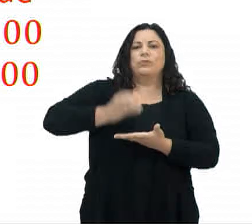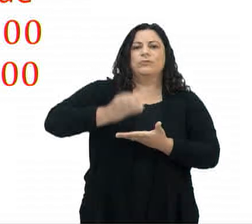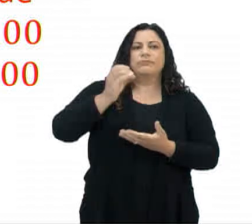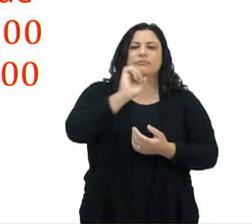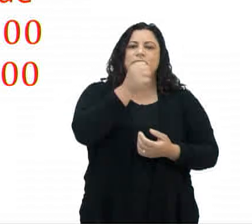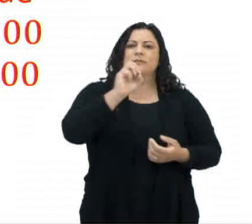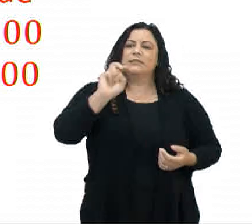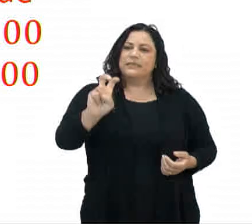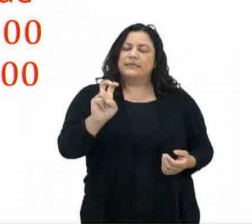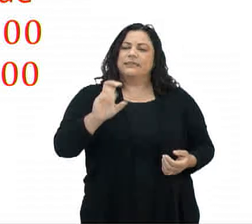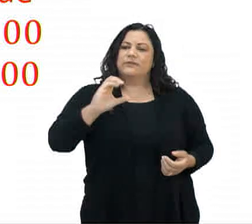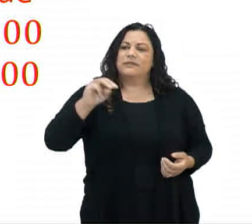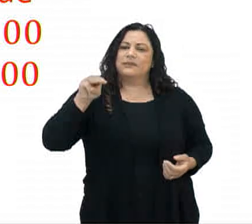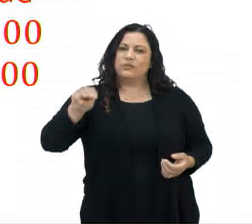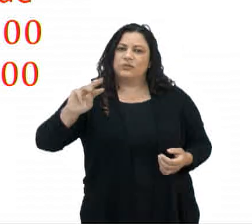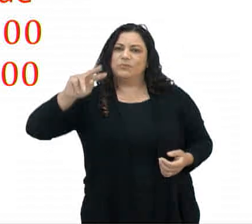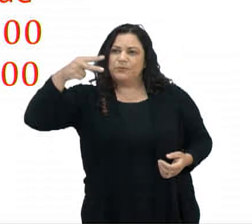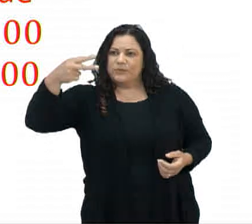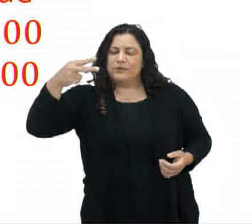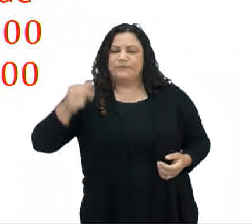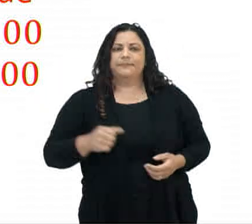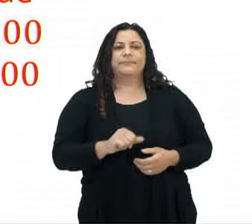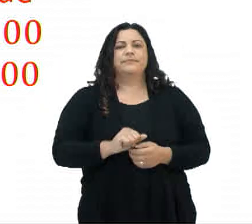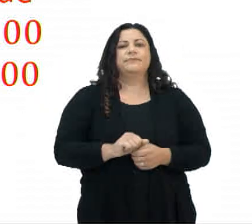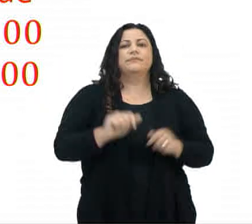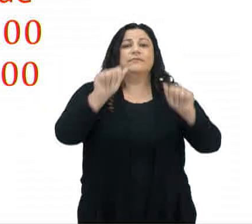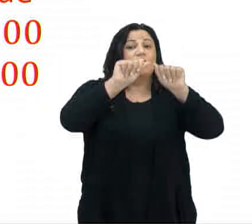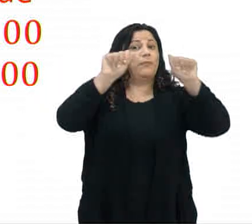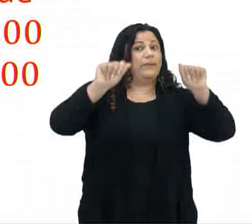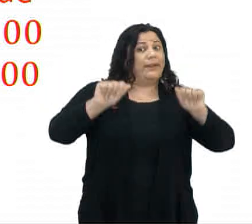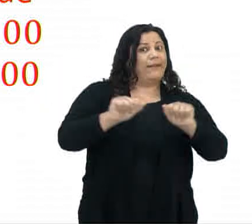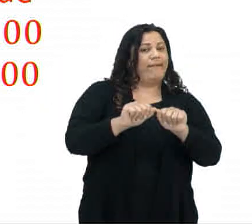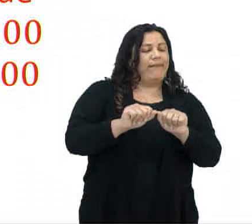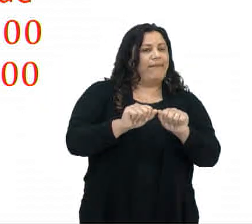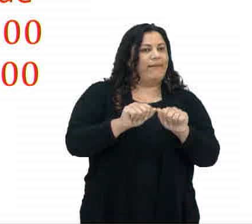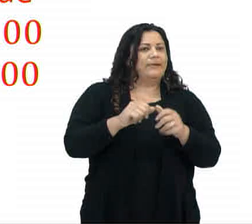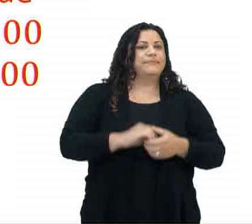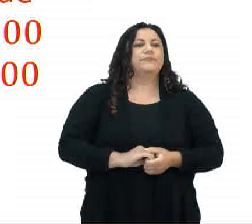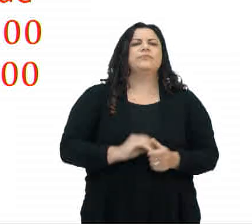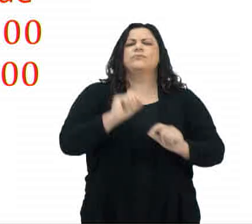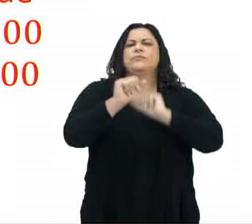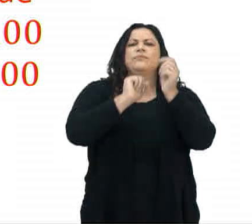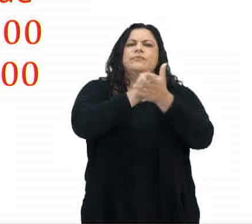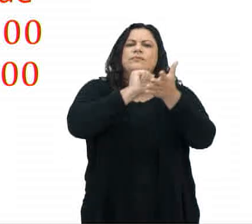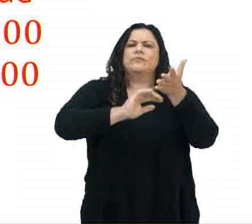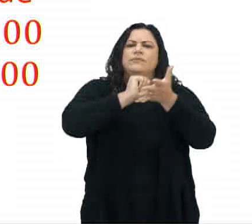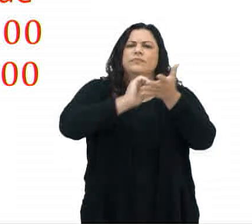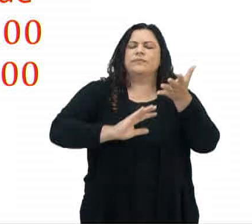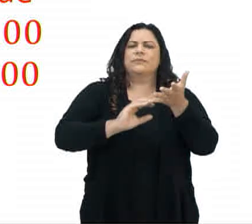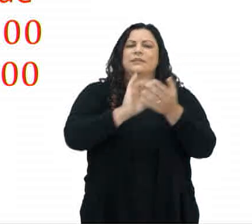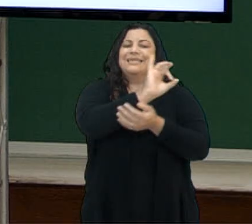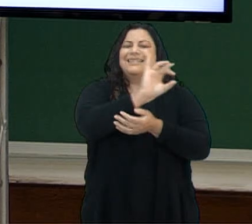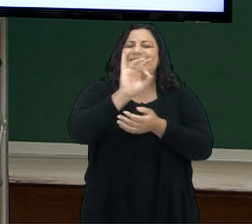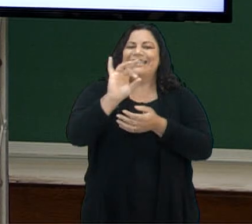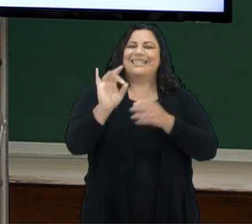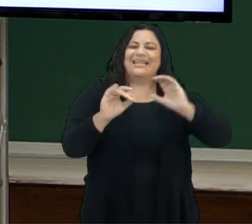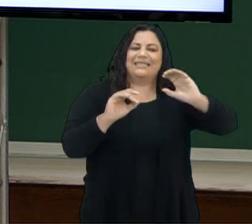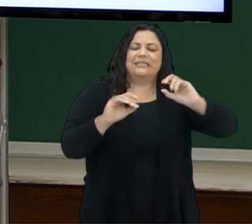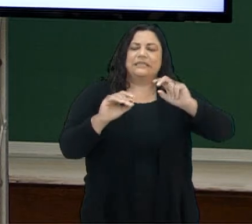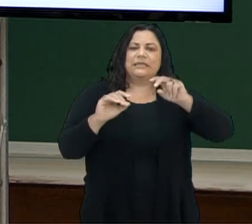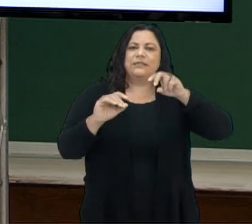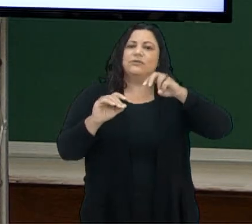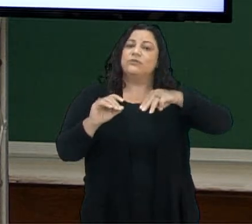centímetros quadrados, tá? É uma área aproximada. O que que o exercício diz? Que cada centímetro quadrado custa